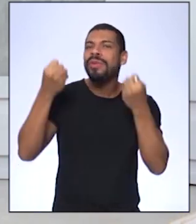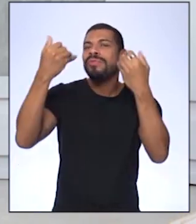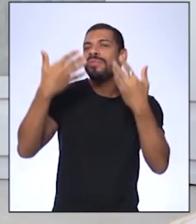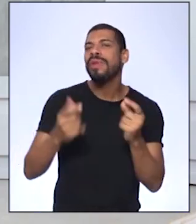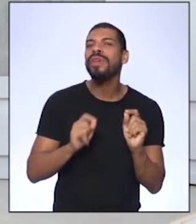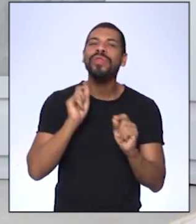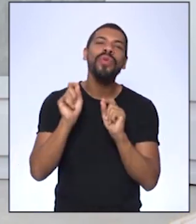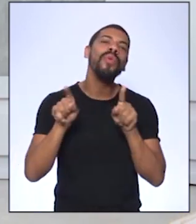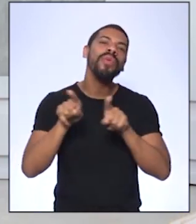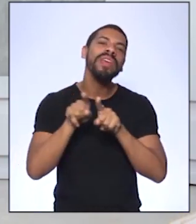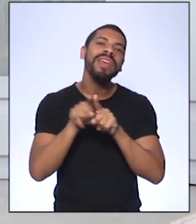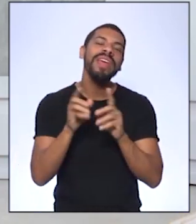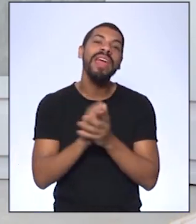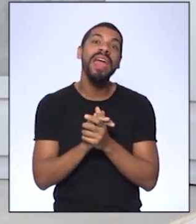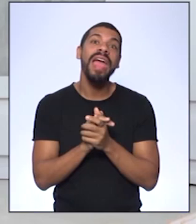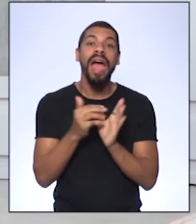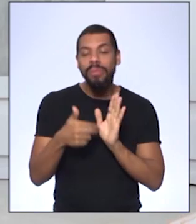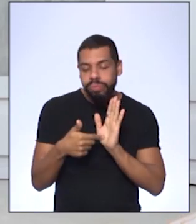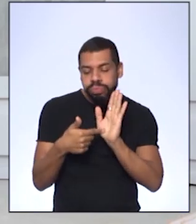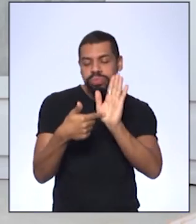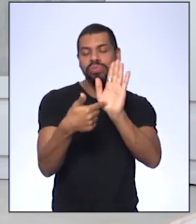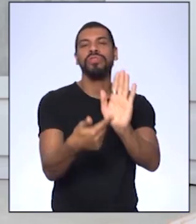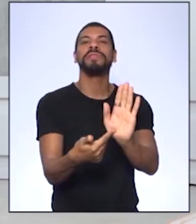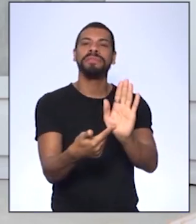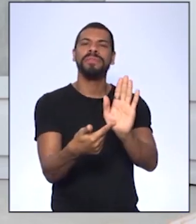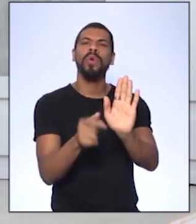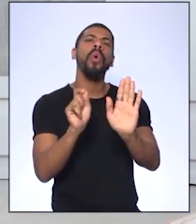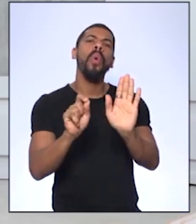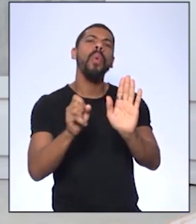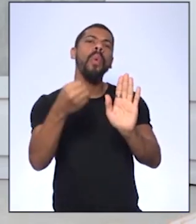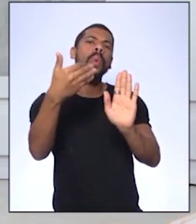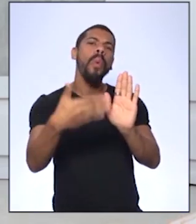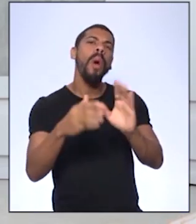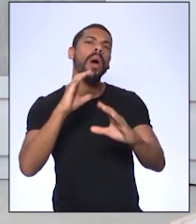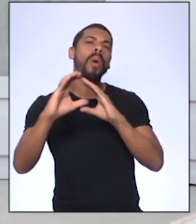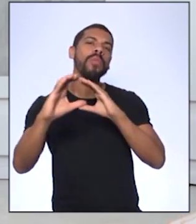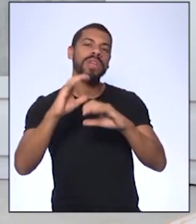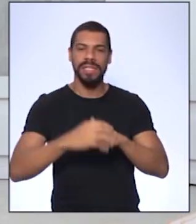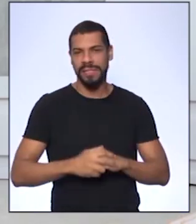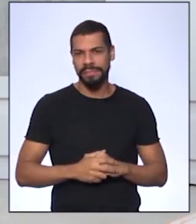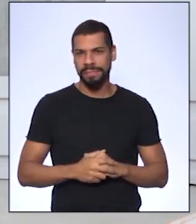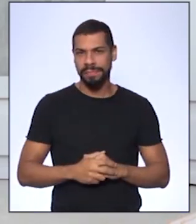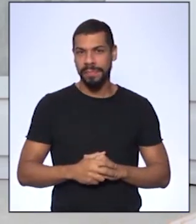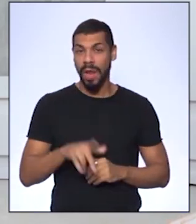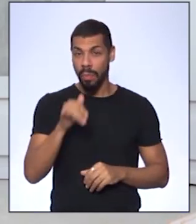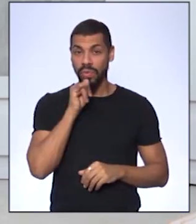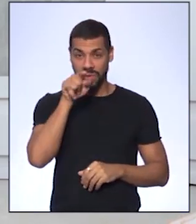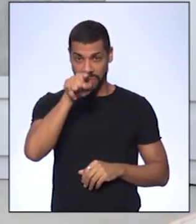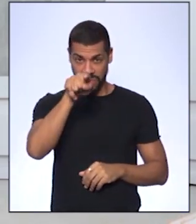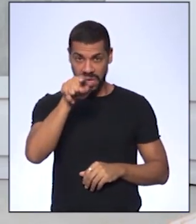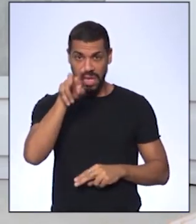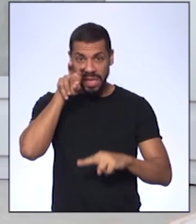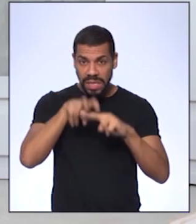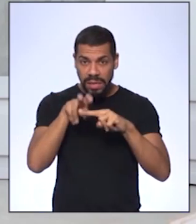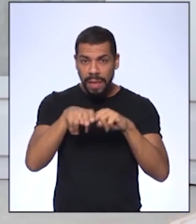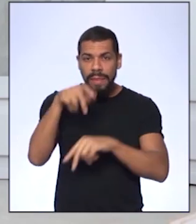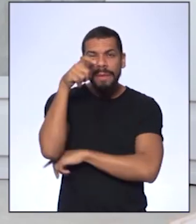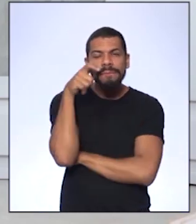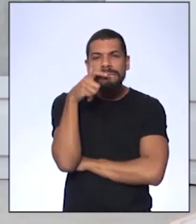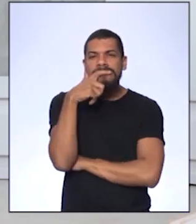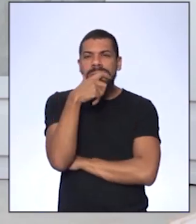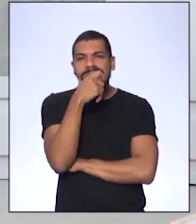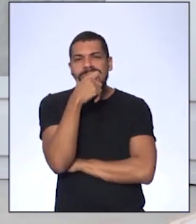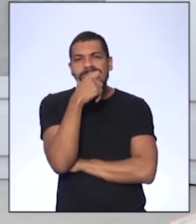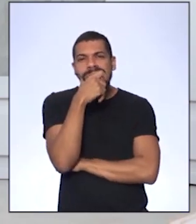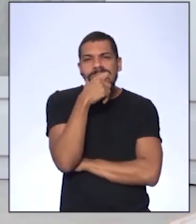do referencial dessa mensagem. Olha só que interessante, você que está sentado aí e que está assistindo a